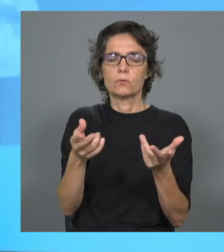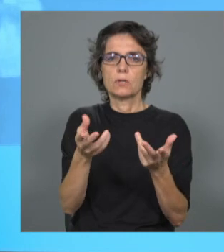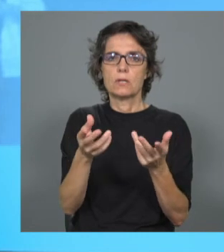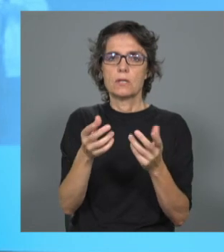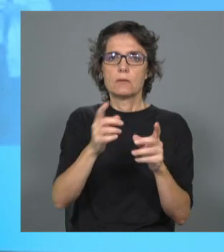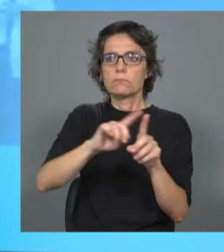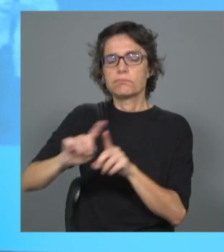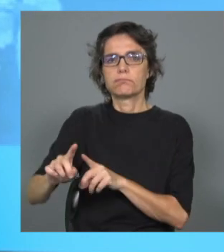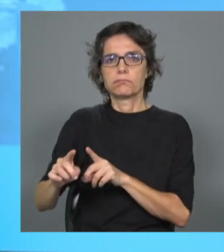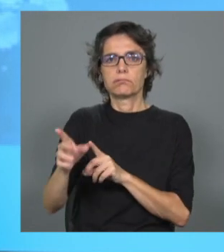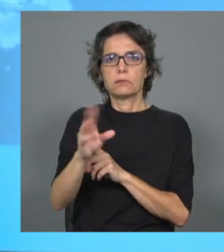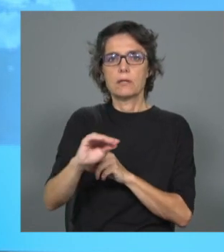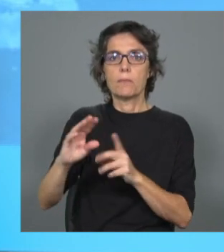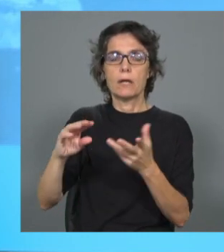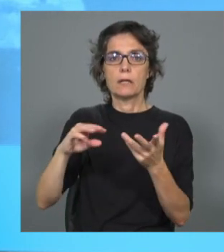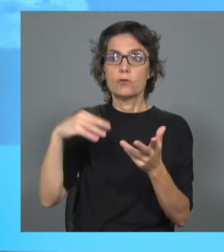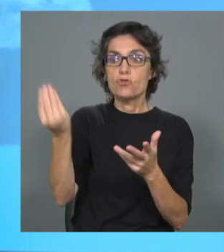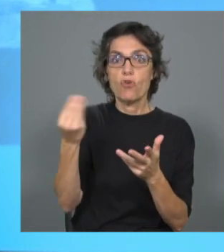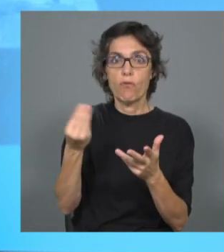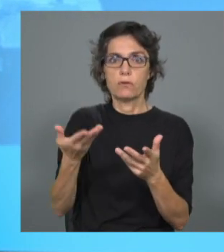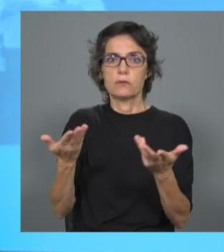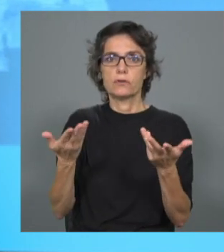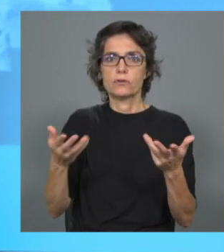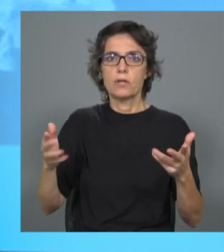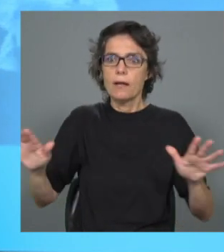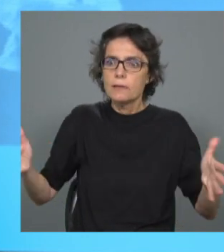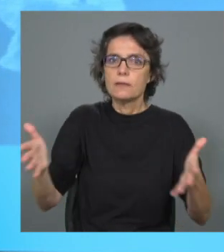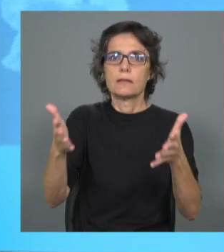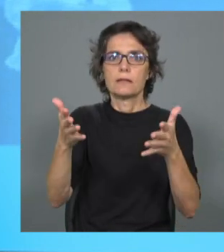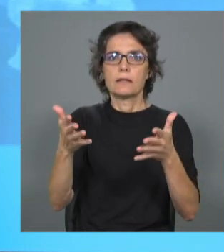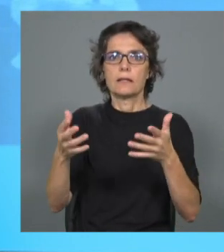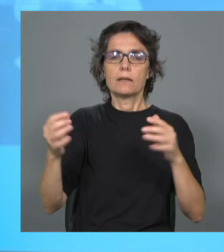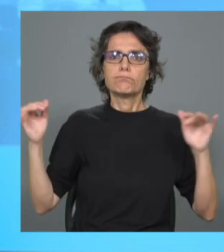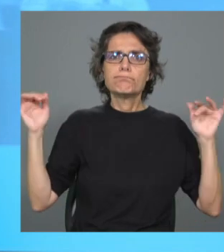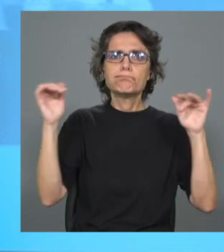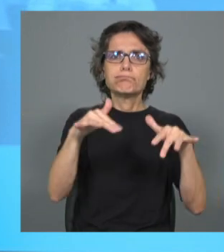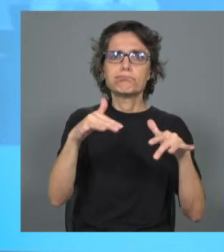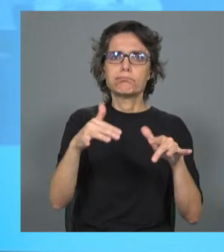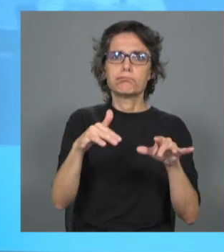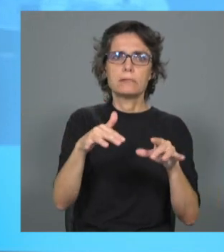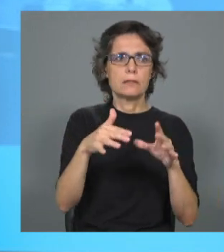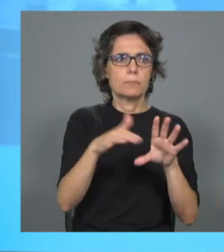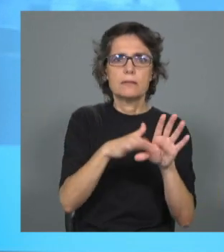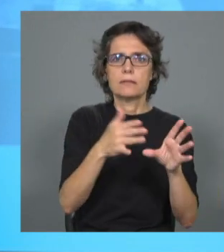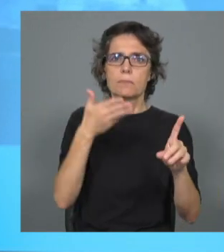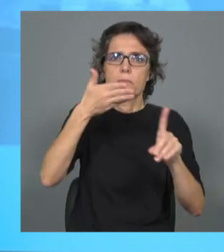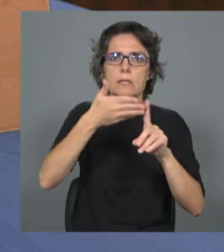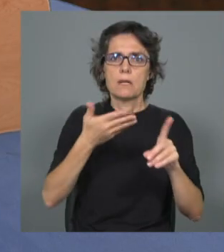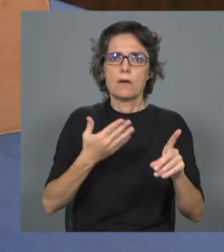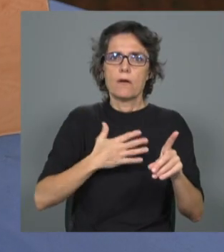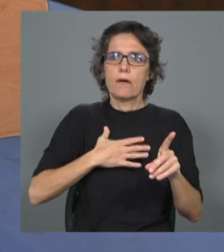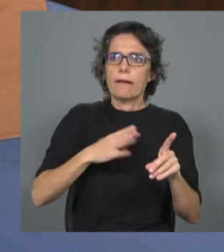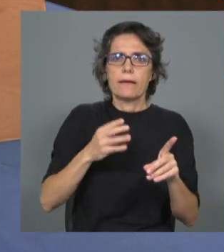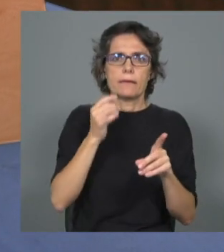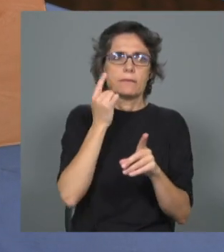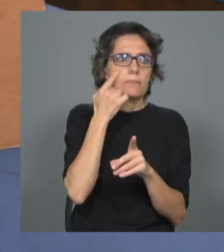fenómeno positivo do voluntariado missionário que cresce, jovens que querem fazer uma experiência por meses,